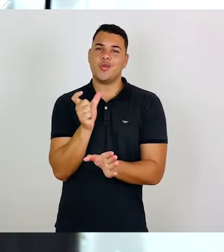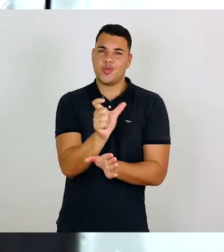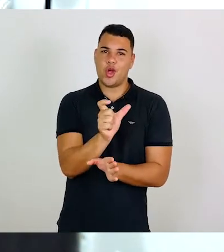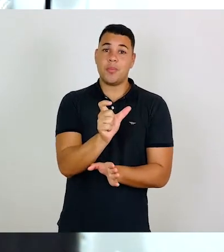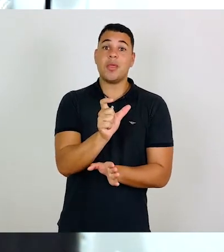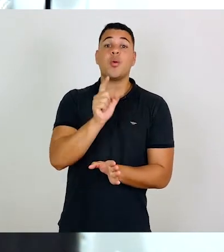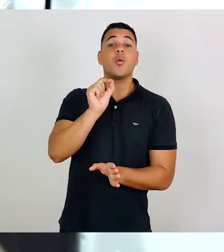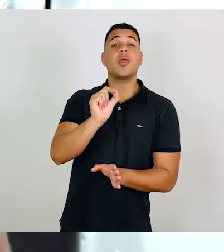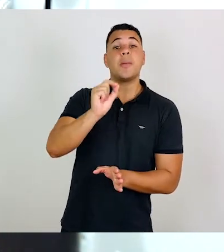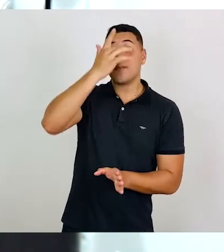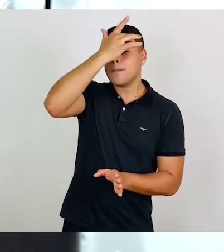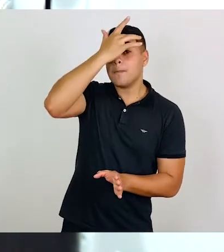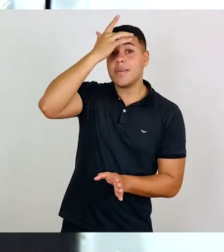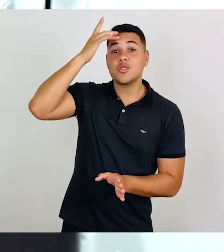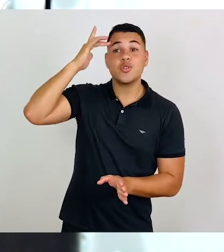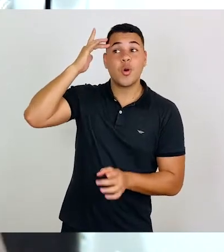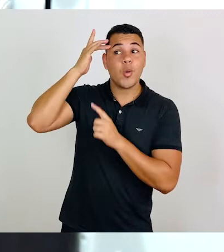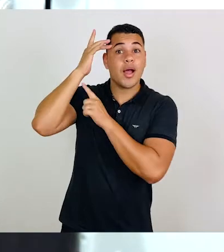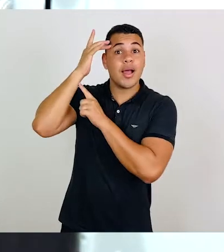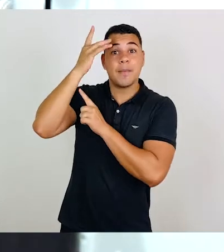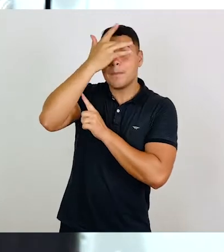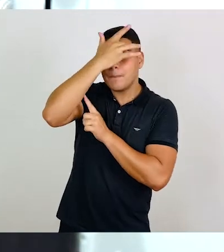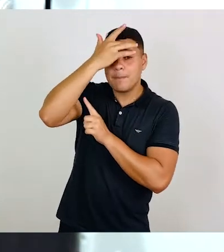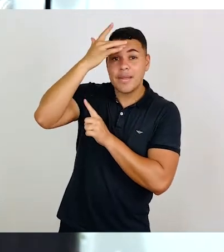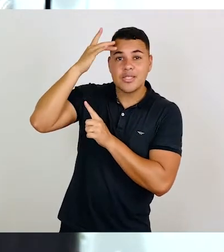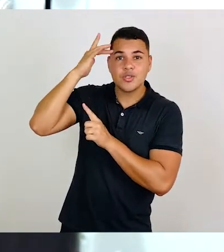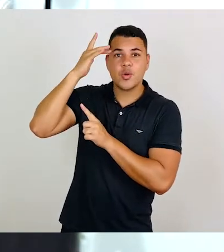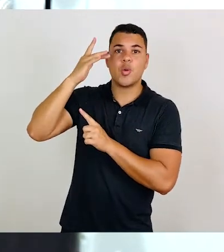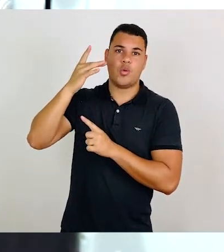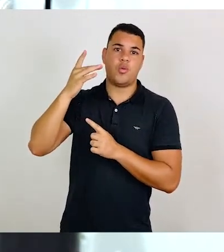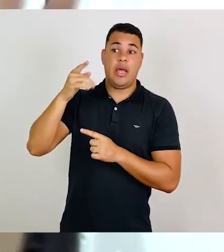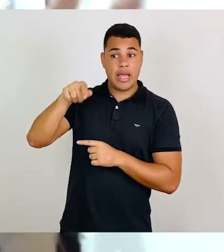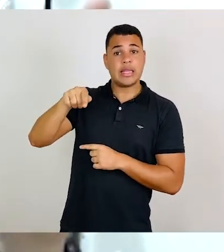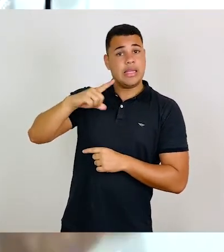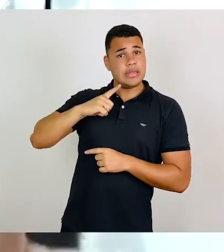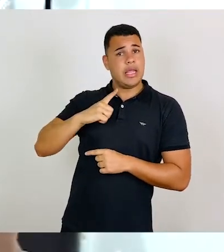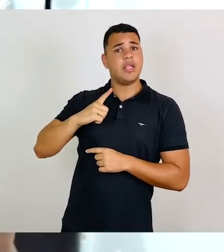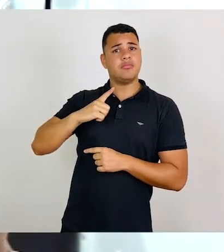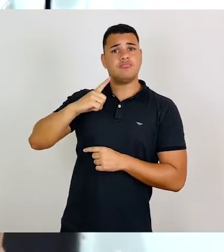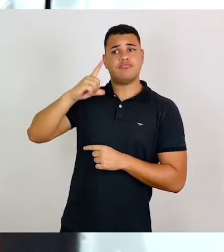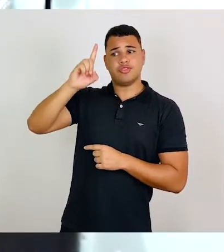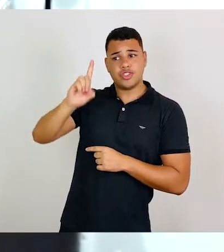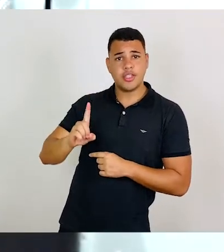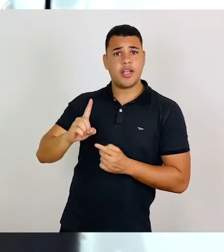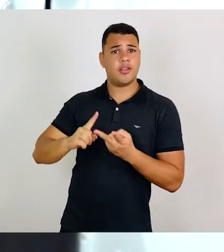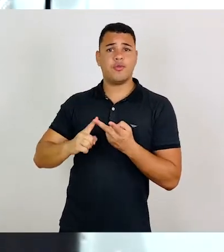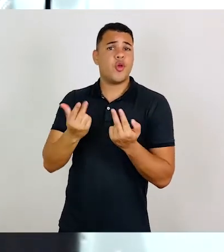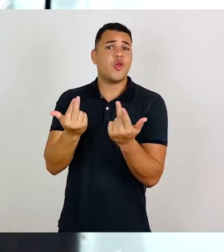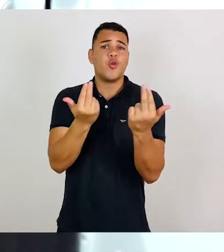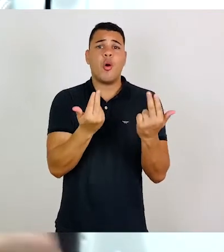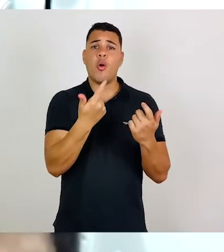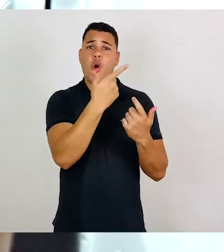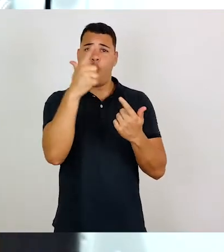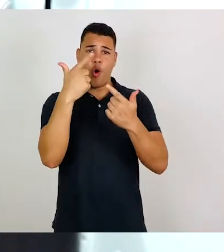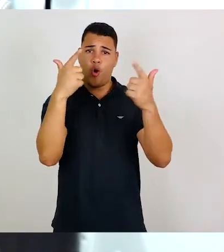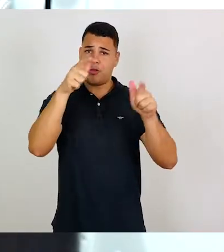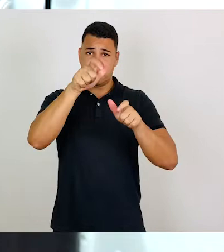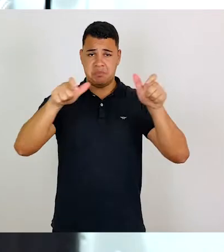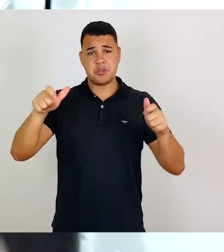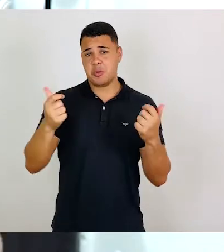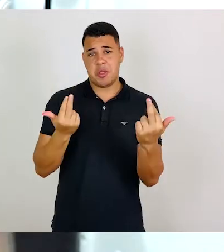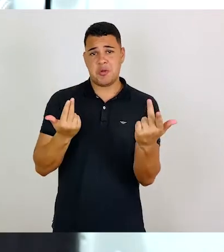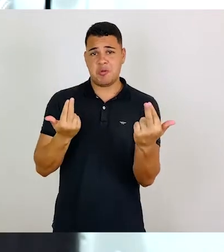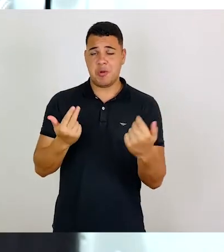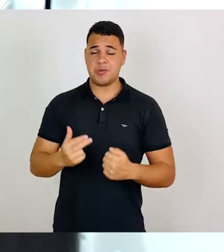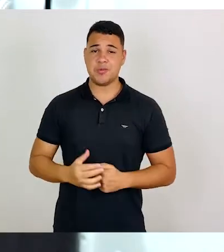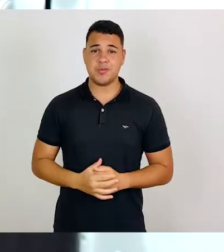deficiência elegeu para ser chamado, no sentido de que antes da deficiência a gente tem o termo pessoa. Então ela é